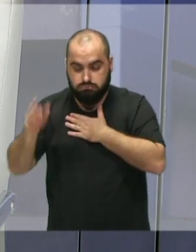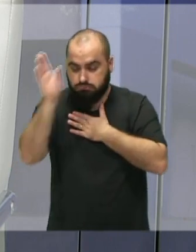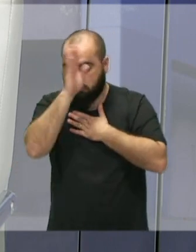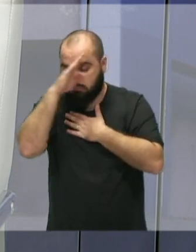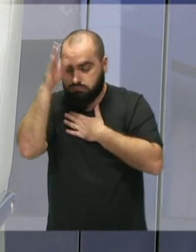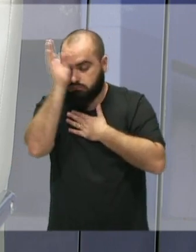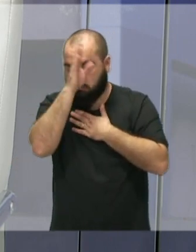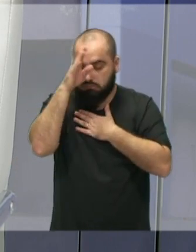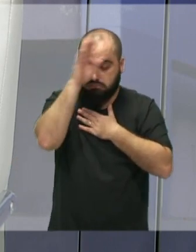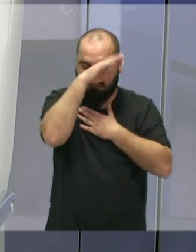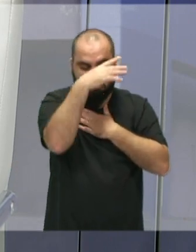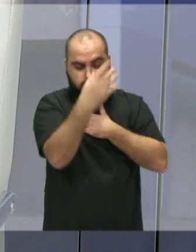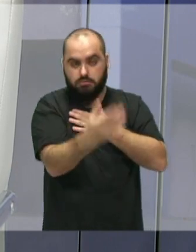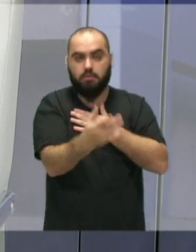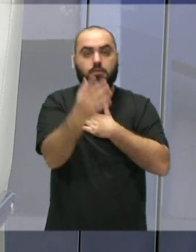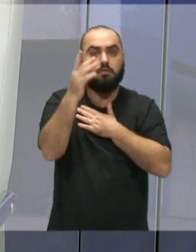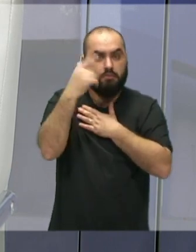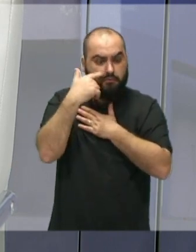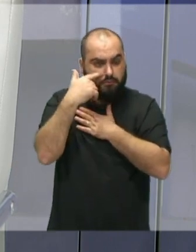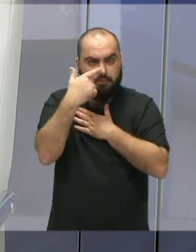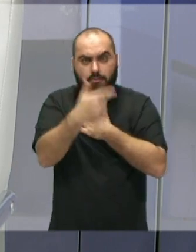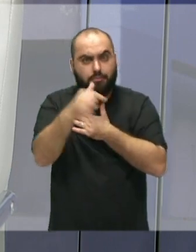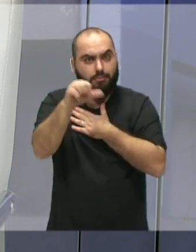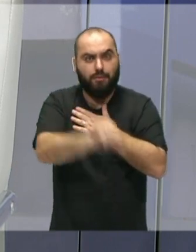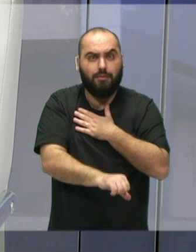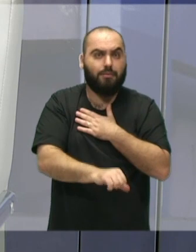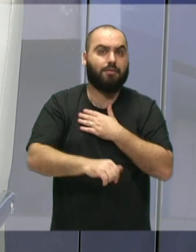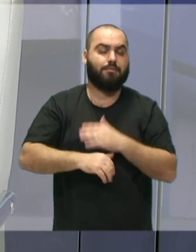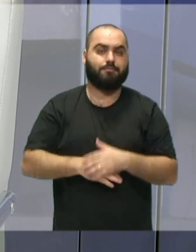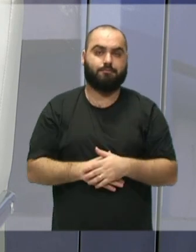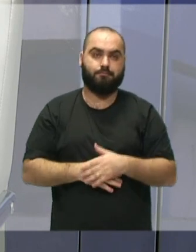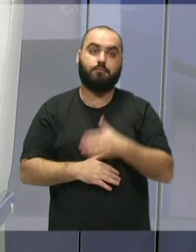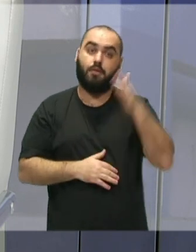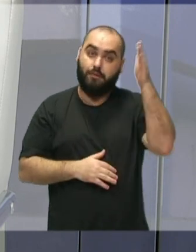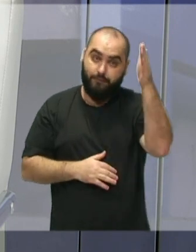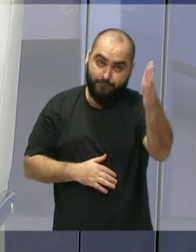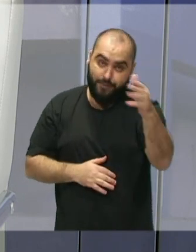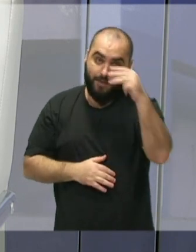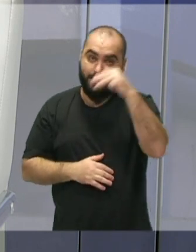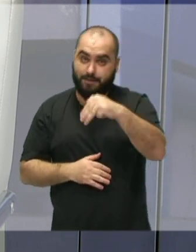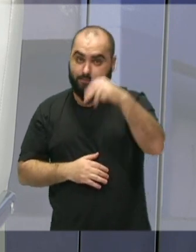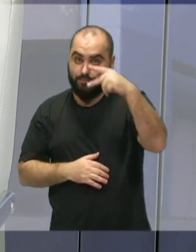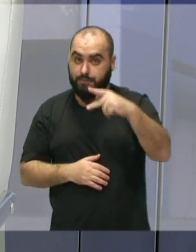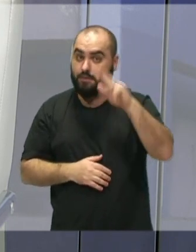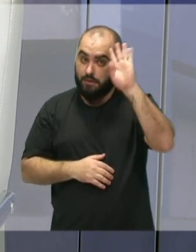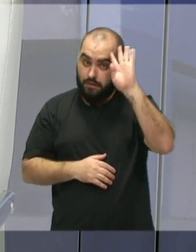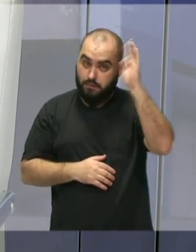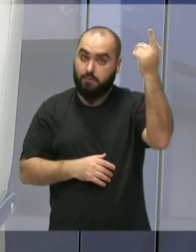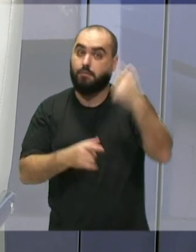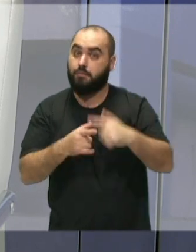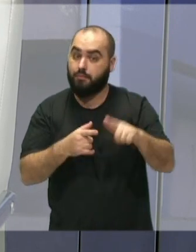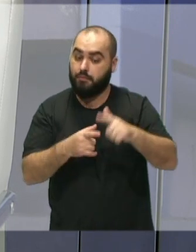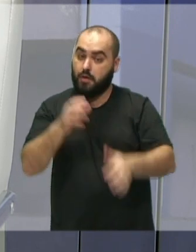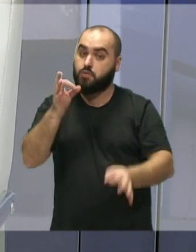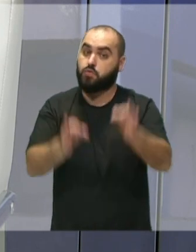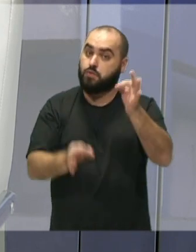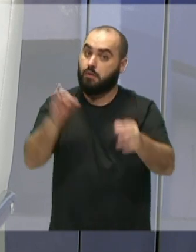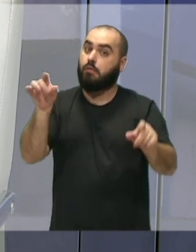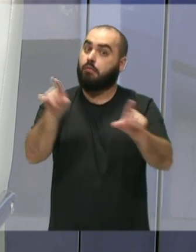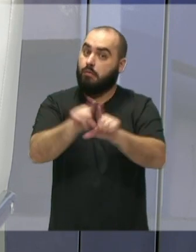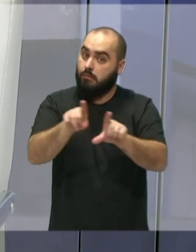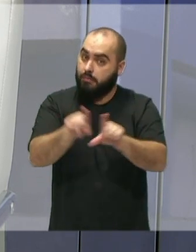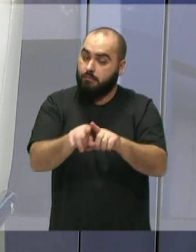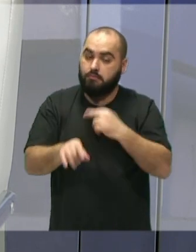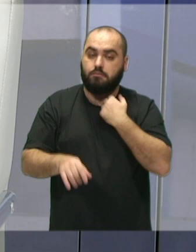naquele abafamento. Então, nós fizemos, eu fui até, procurei o Ministério Público e resolvi essa situação também com a Justiça, tá?